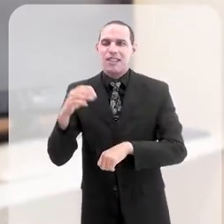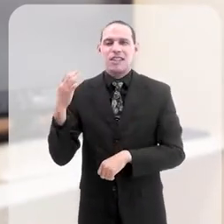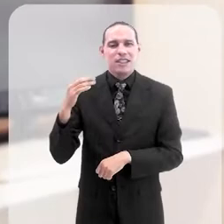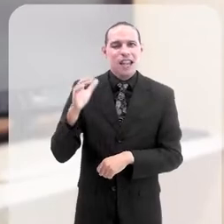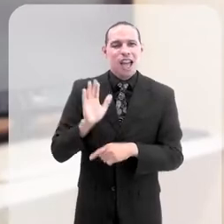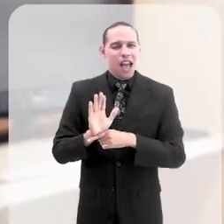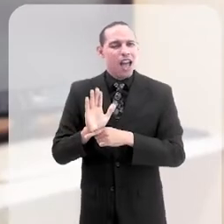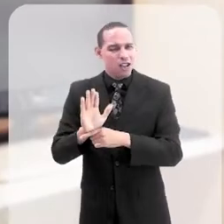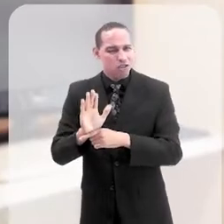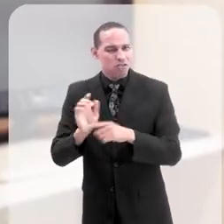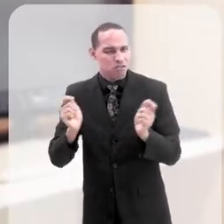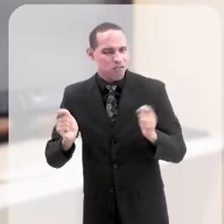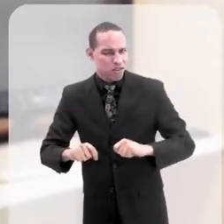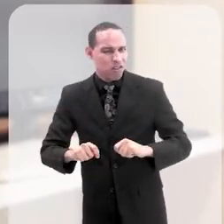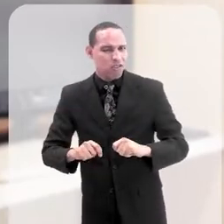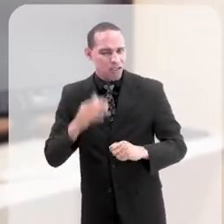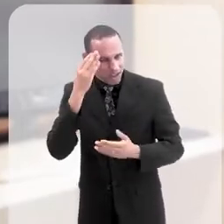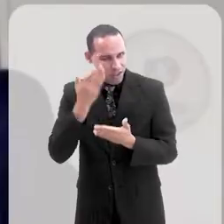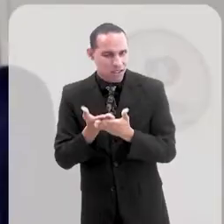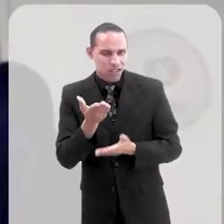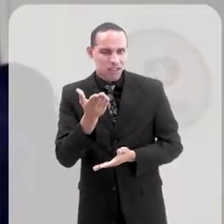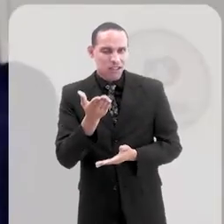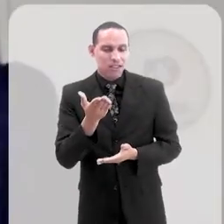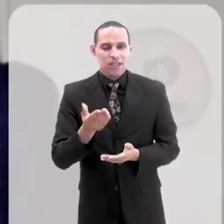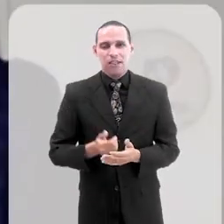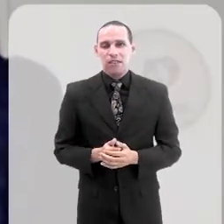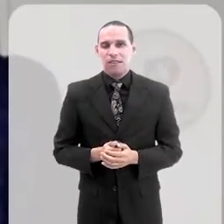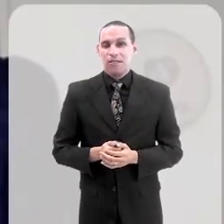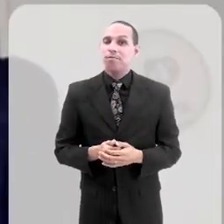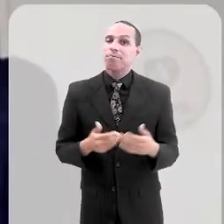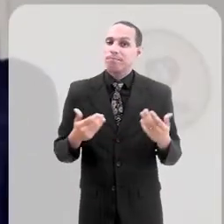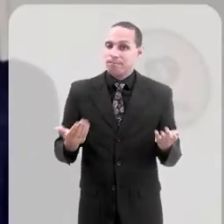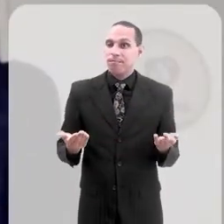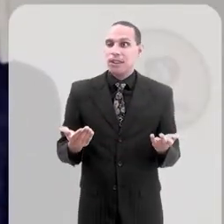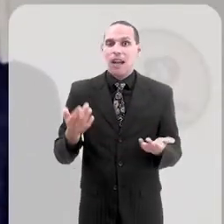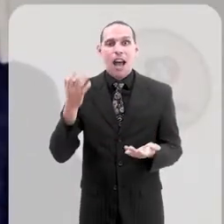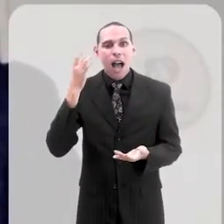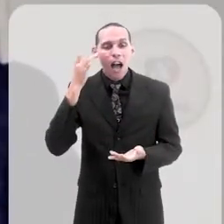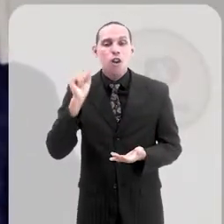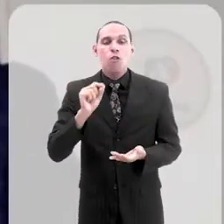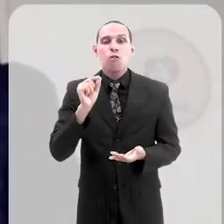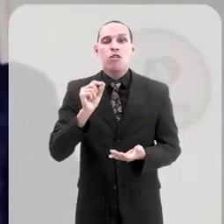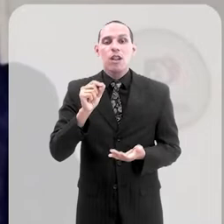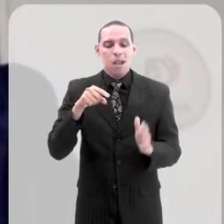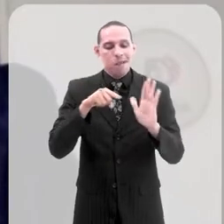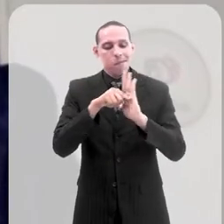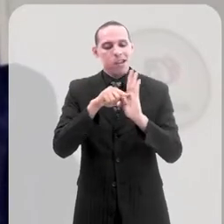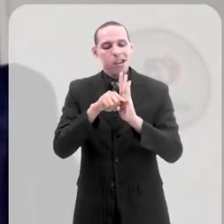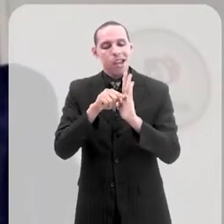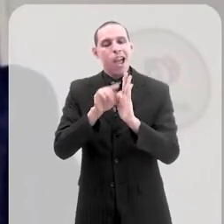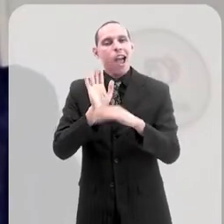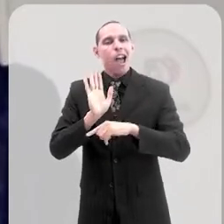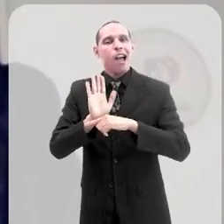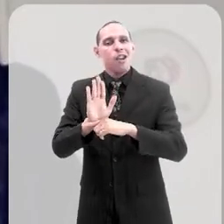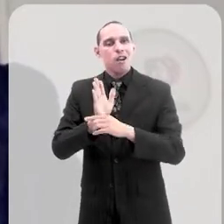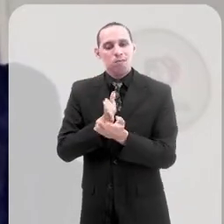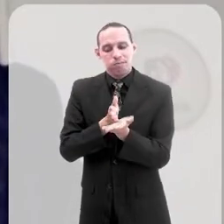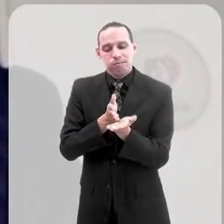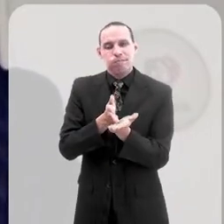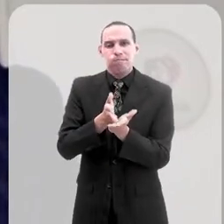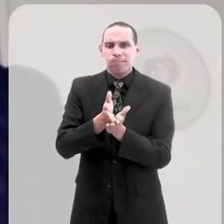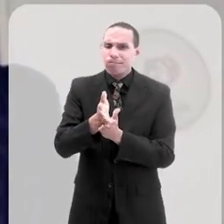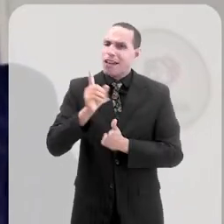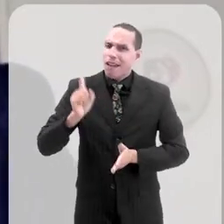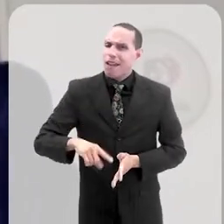vem contribuir para esse quadro? Bom, Dani, eu acho que a pesquisa é norteadora, né? Ela realmente